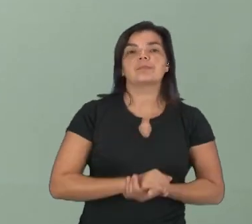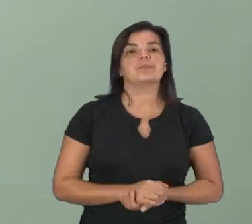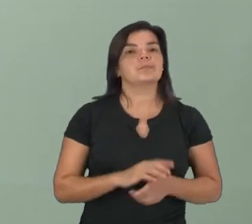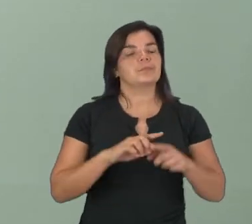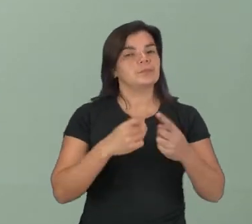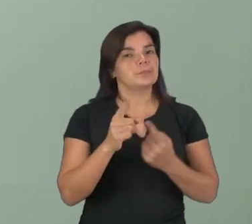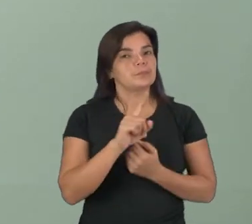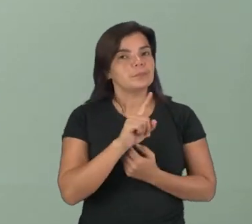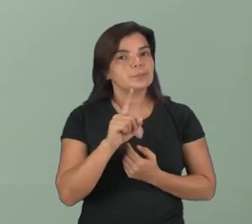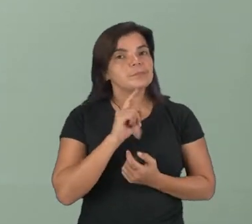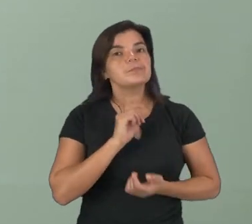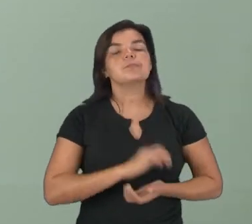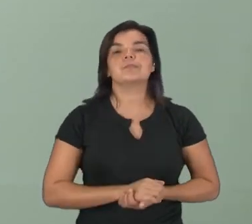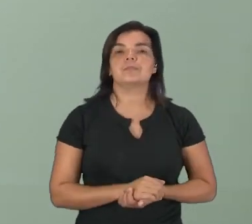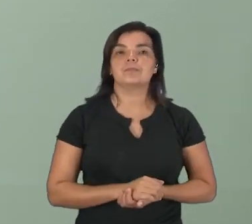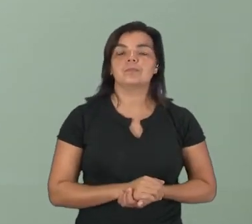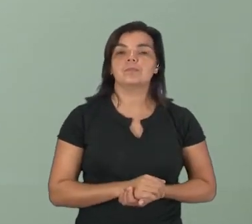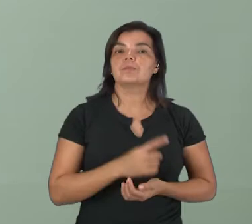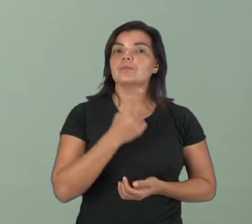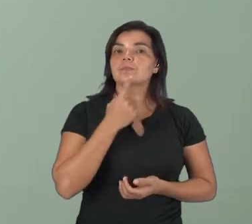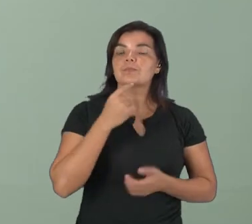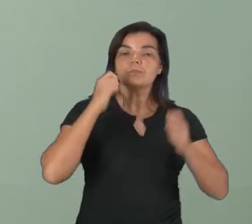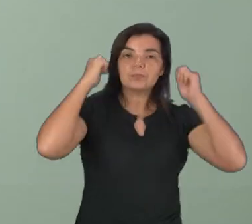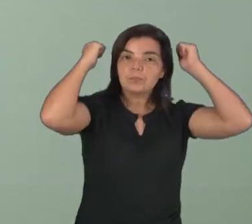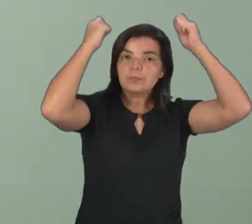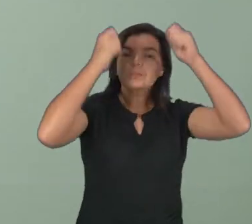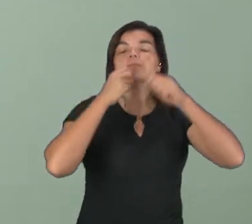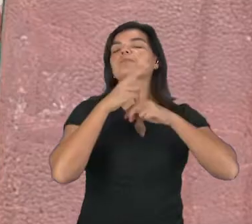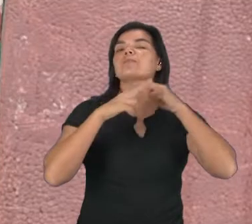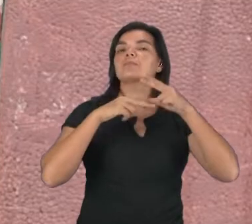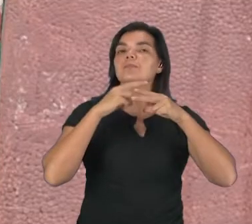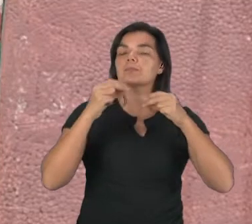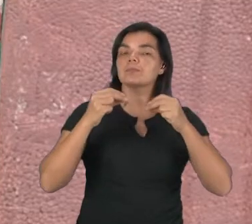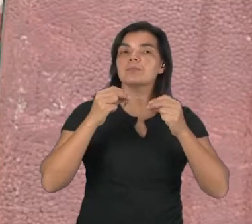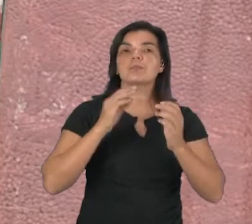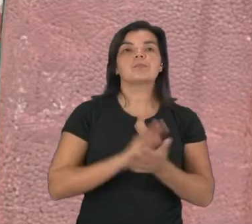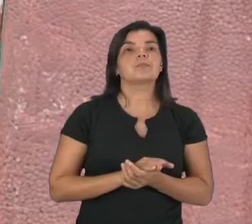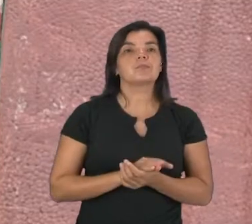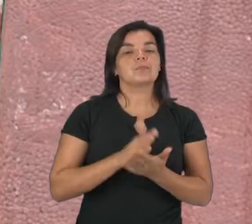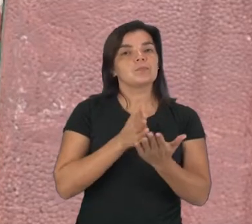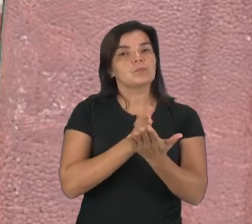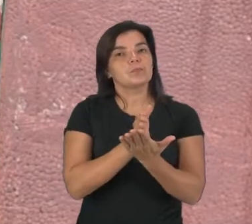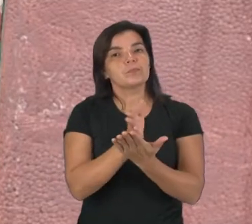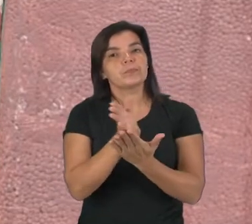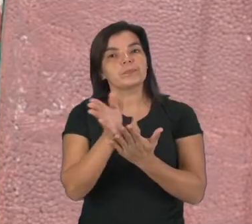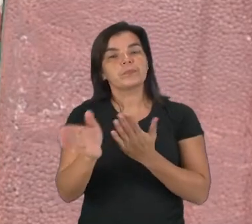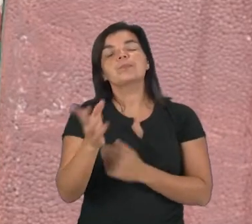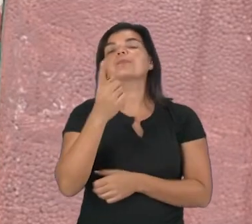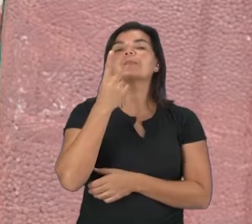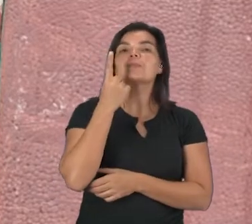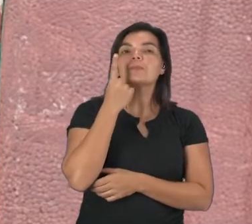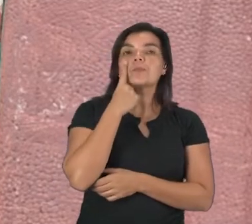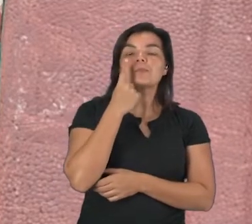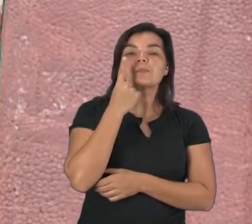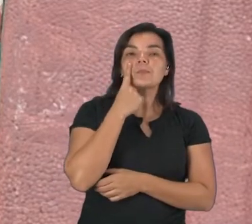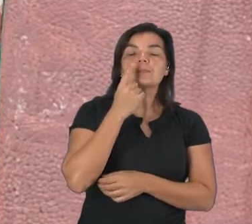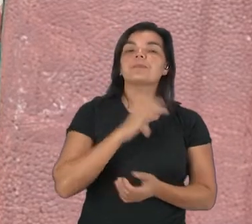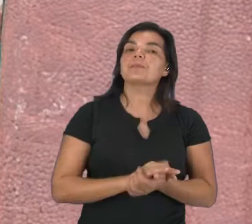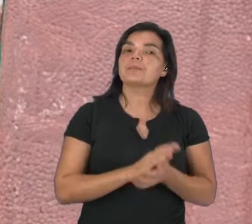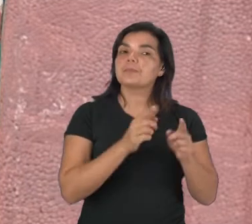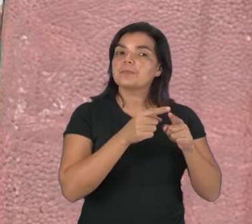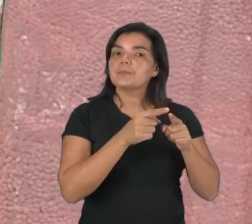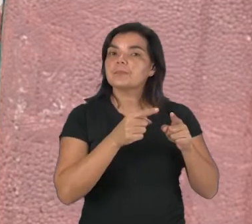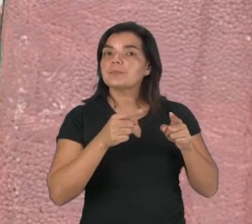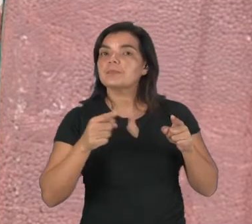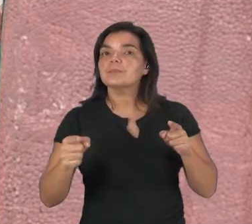não. Então, a Chapeuzinho Vermelho seguiu por este caminho. Vocês observem que durante todo